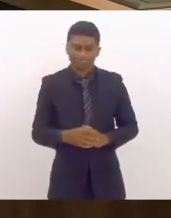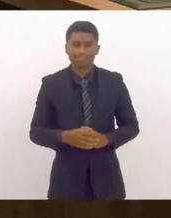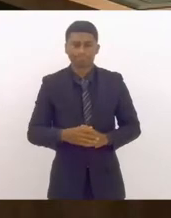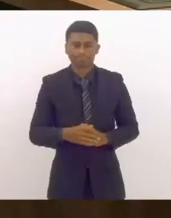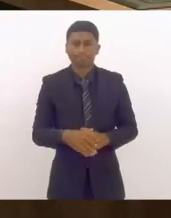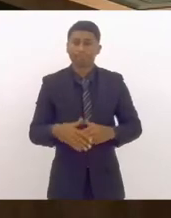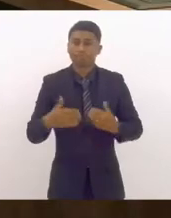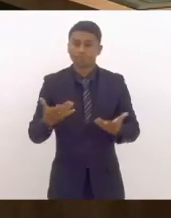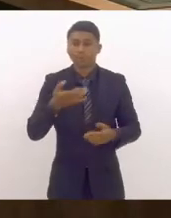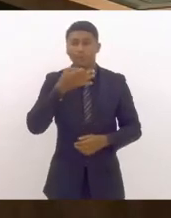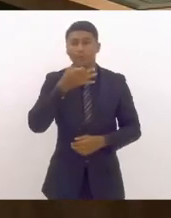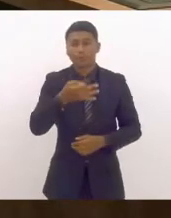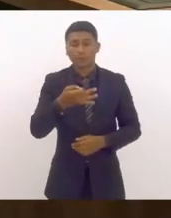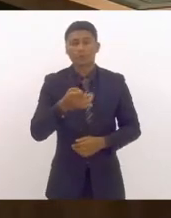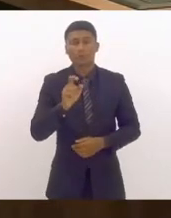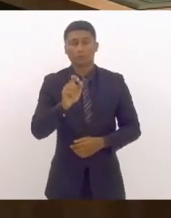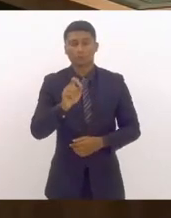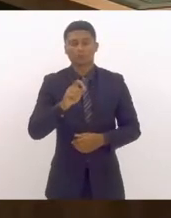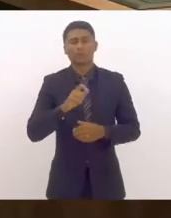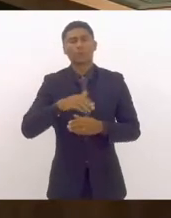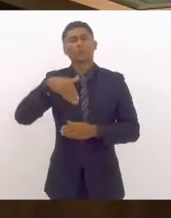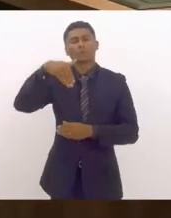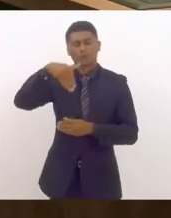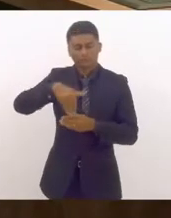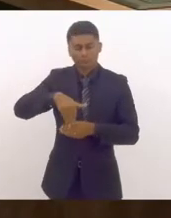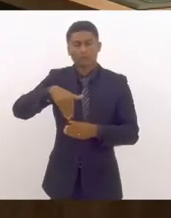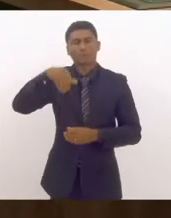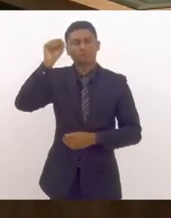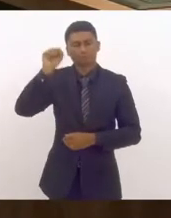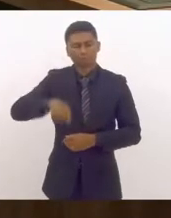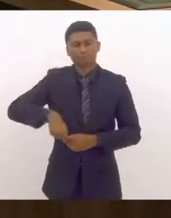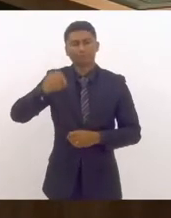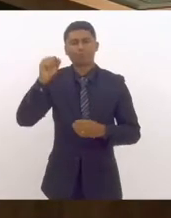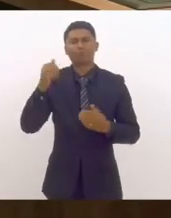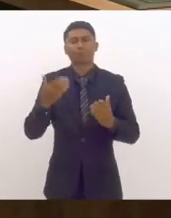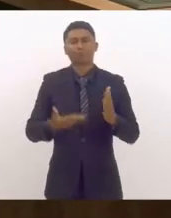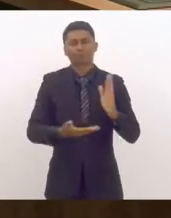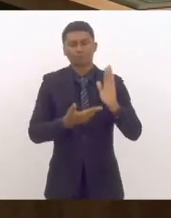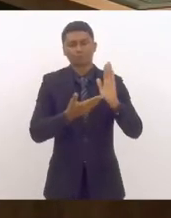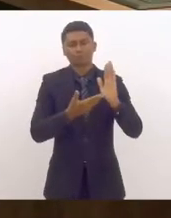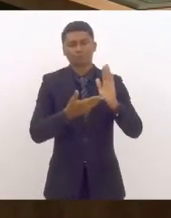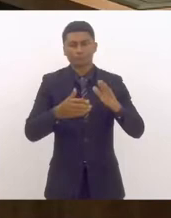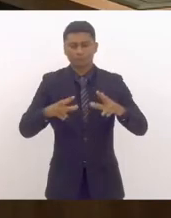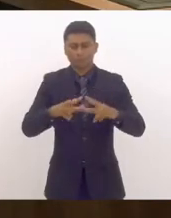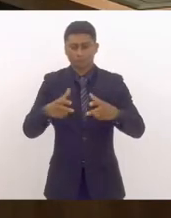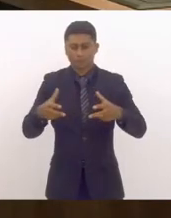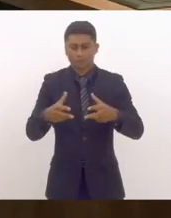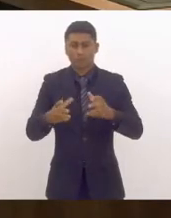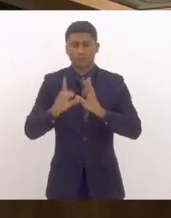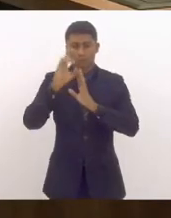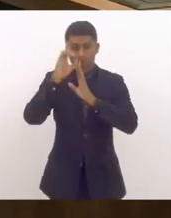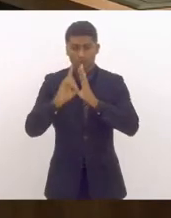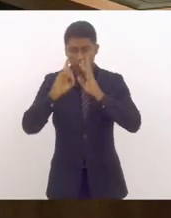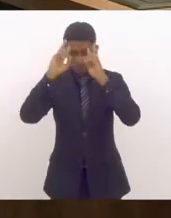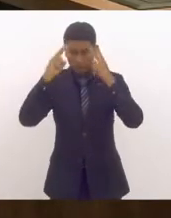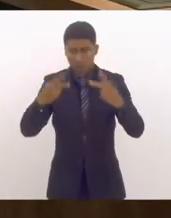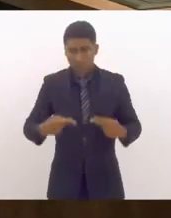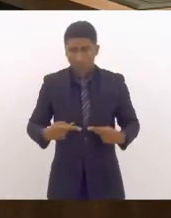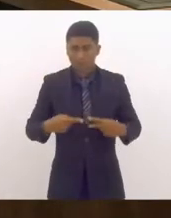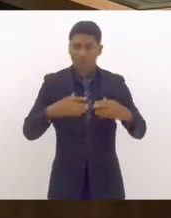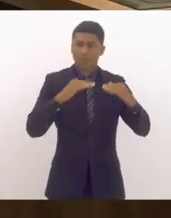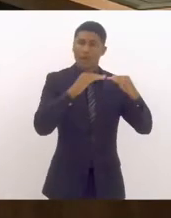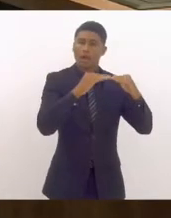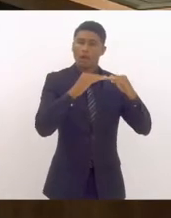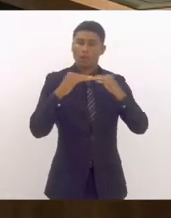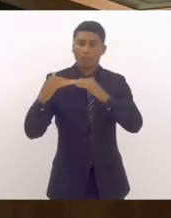no mérito, reitero o voto favorável, presidente, da Comissão de Direitos Humanos, acompanhando o